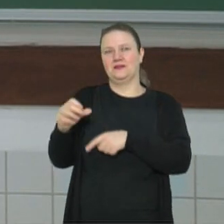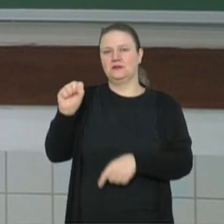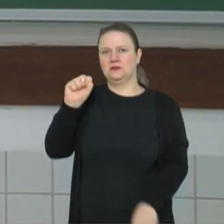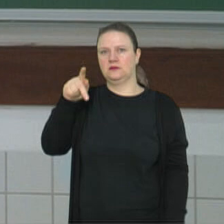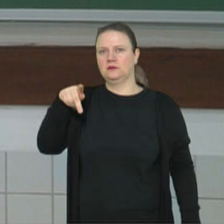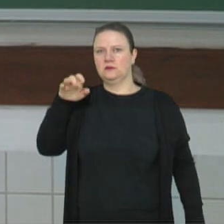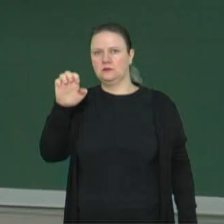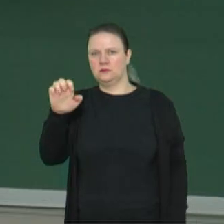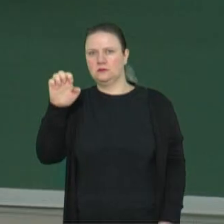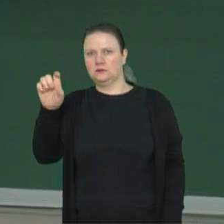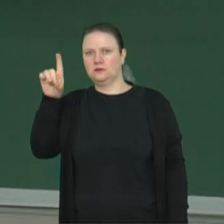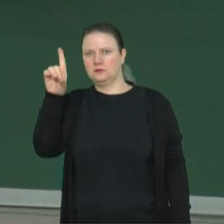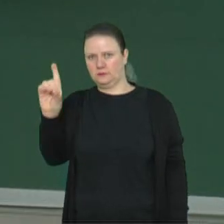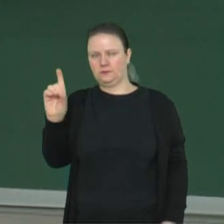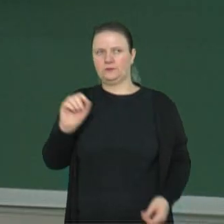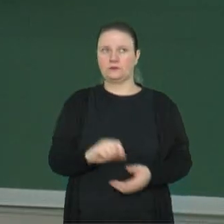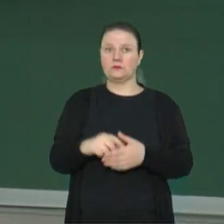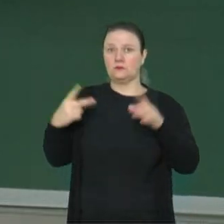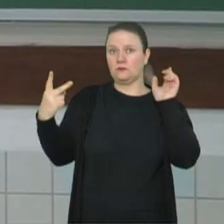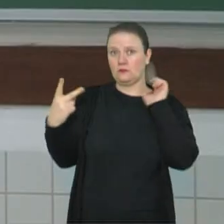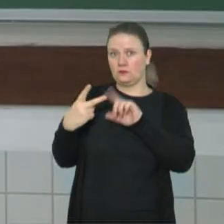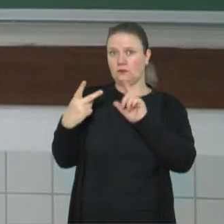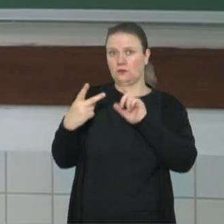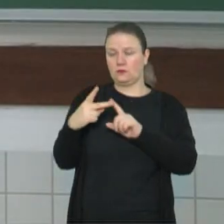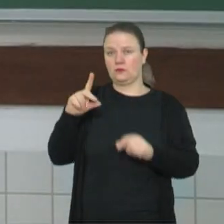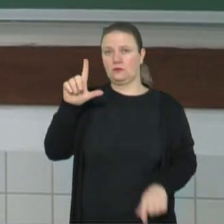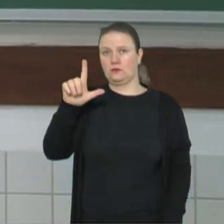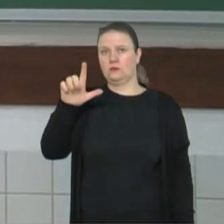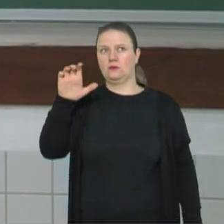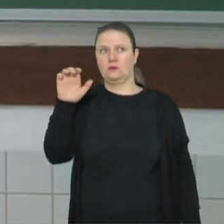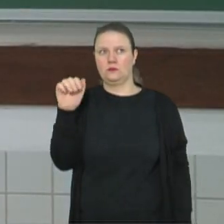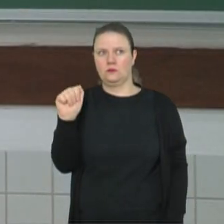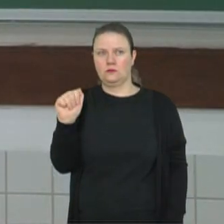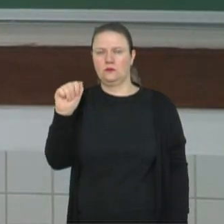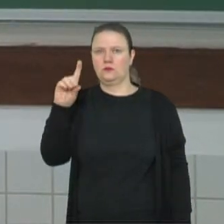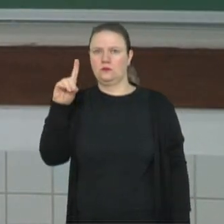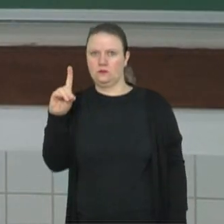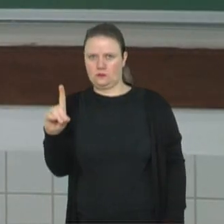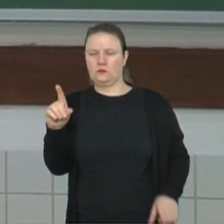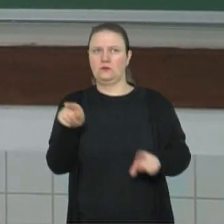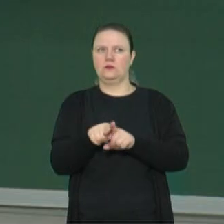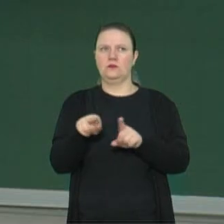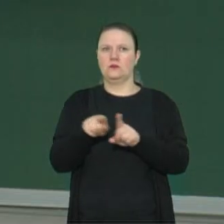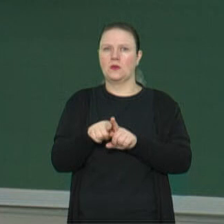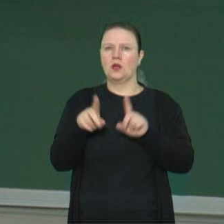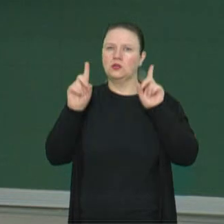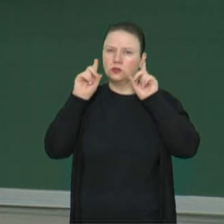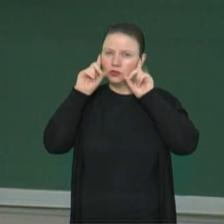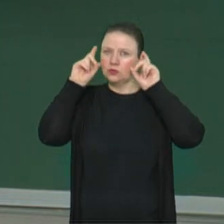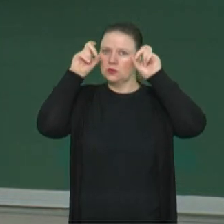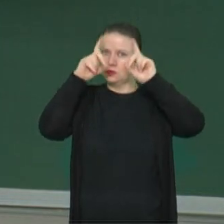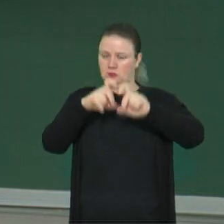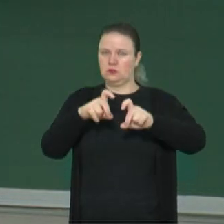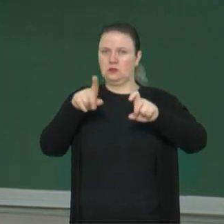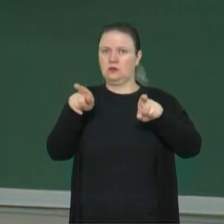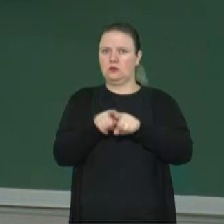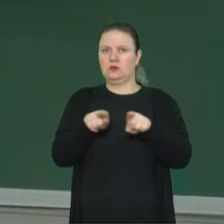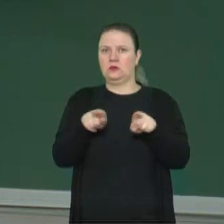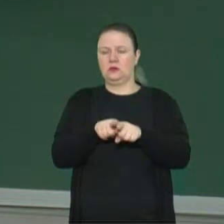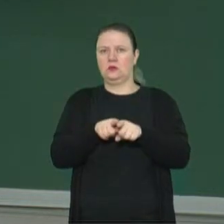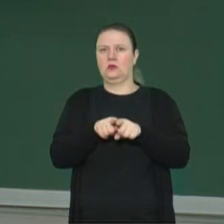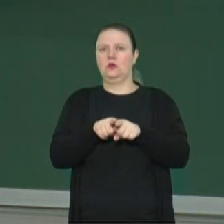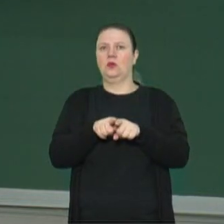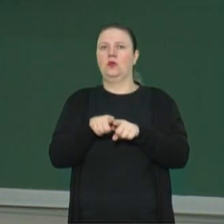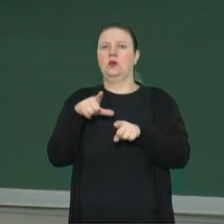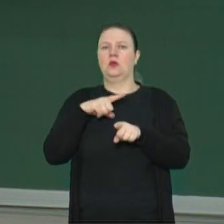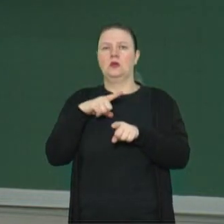Speed. A outra modalidade que nós temos, saindo do Speed, né, é a LED, que é a dificuldade que é a disciplina